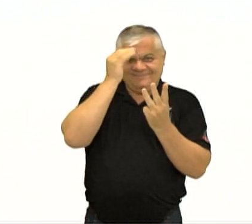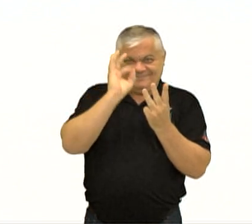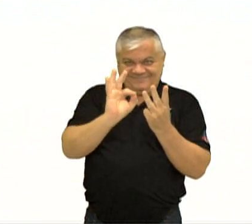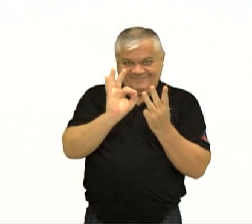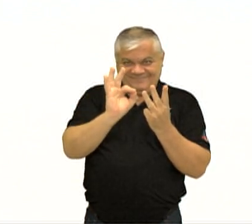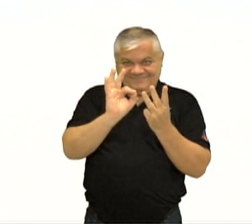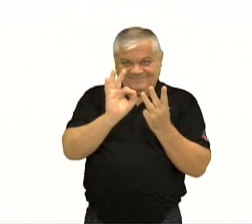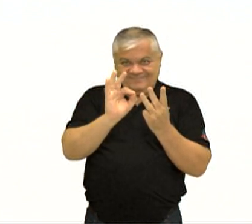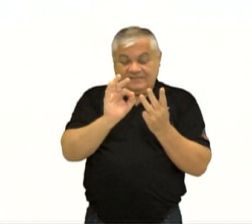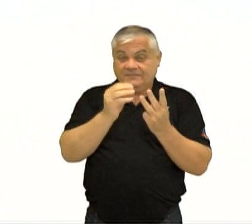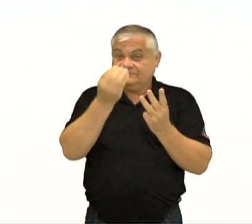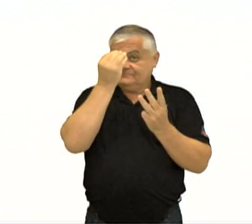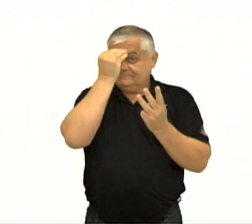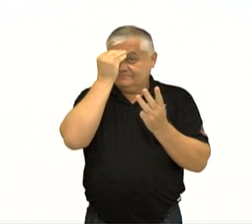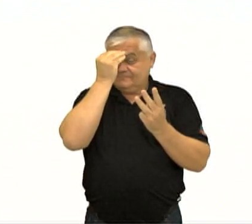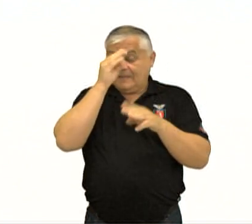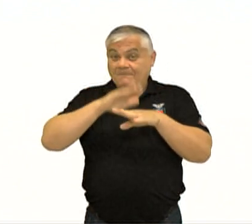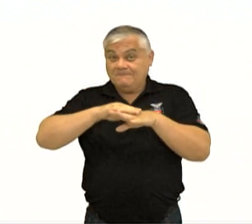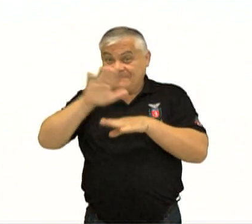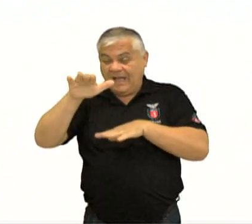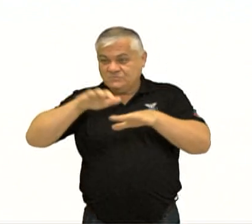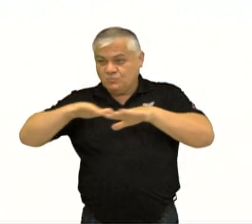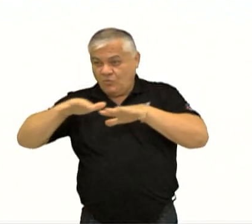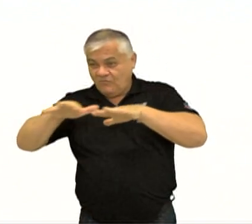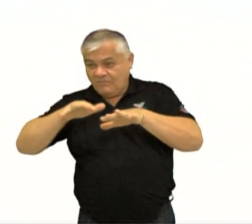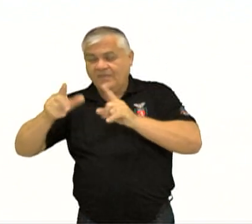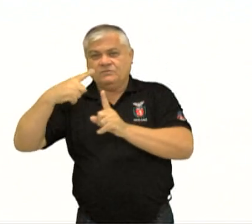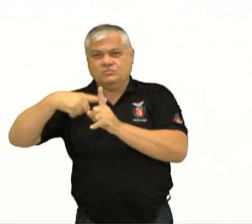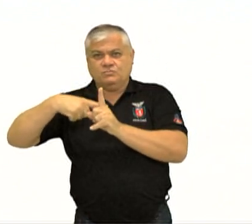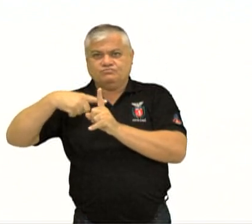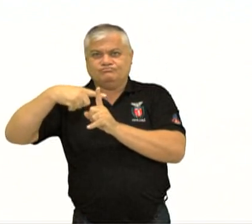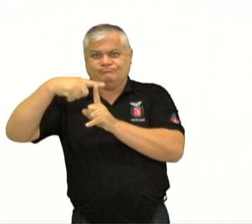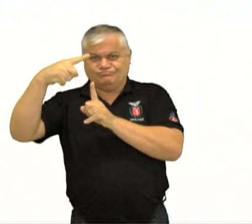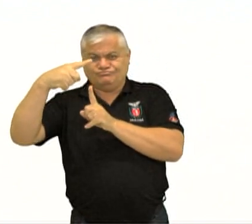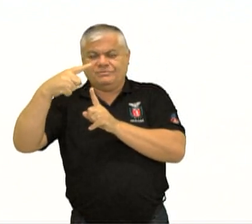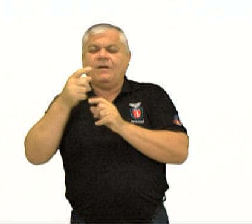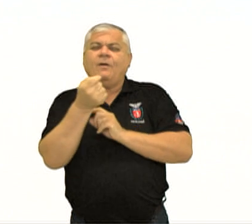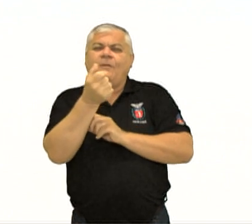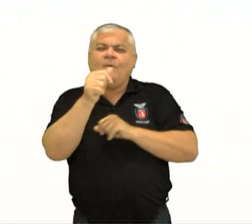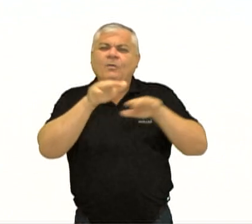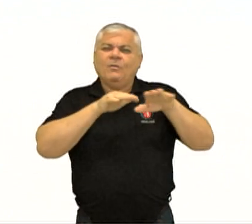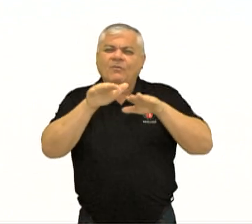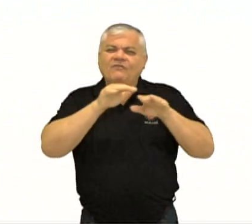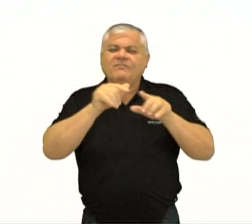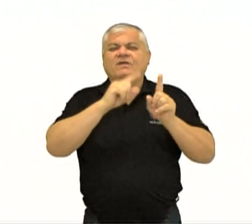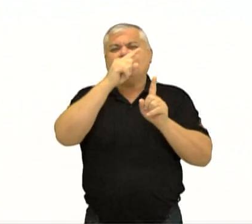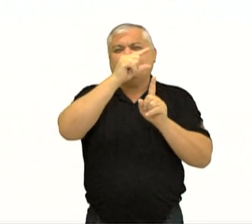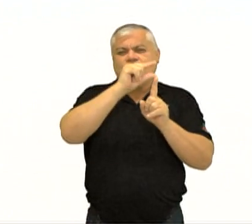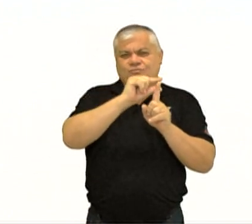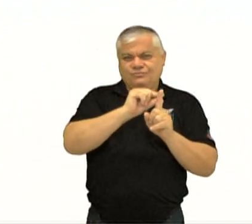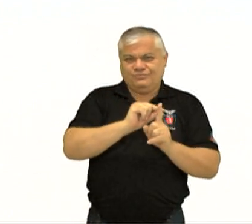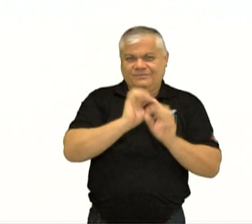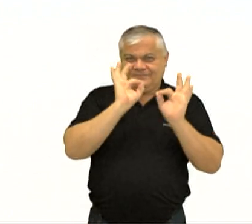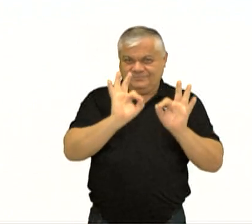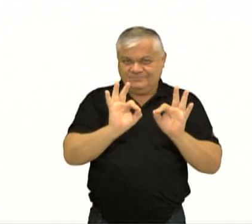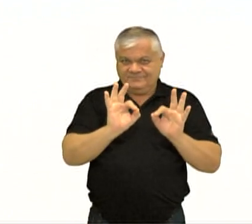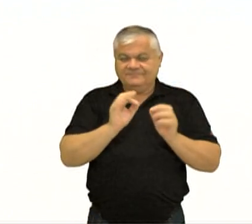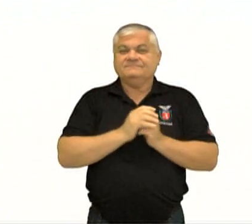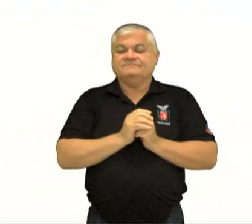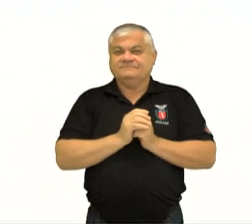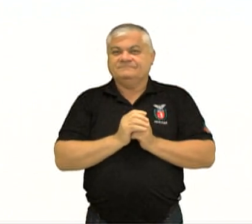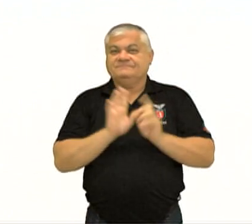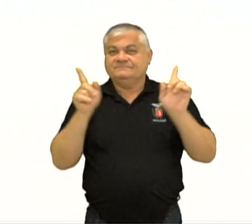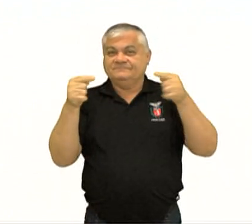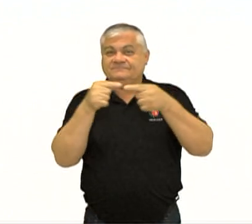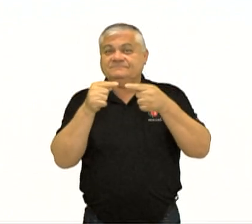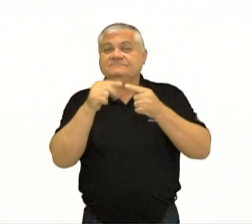disso. Lembre-se, temperatura é uma medida. Uma medida do quê? Da agitação das moléculas. Vou relacionar com o seu